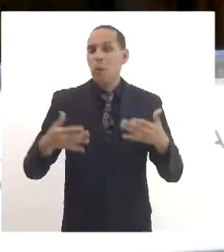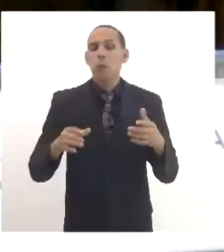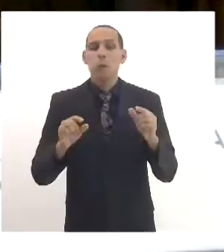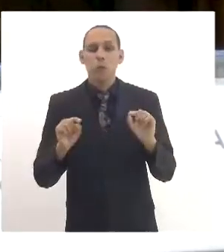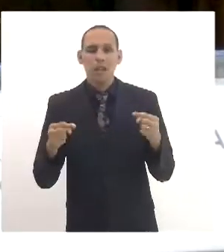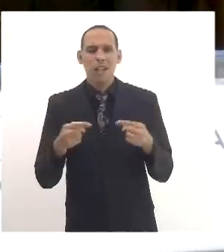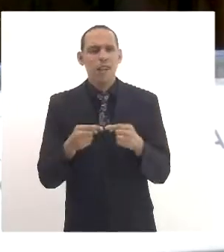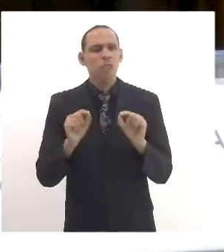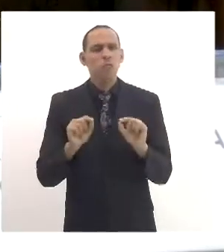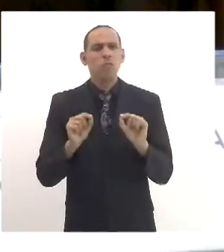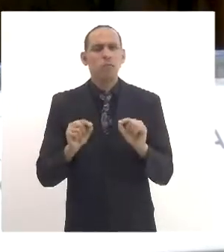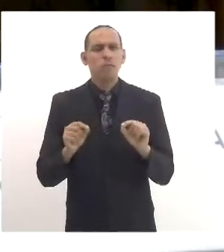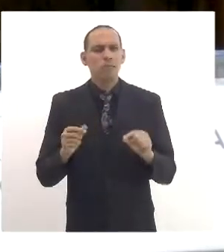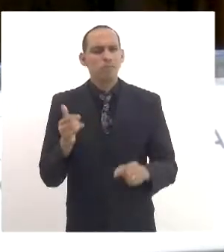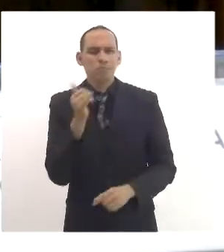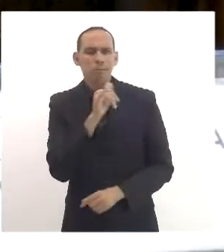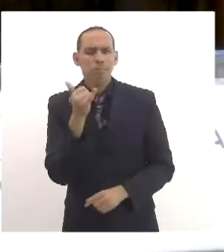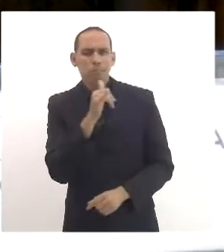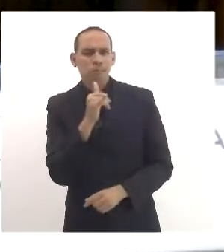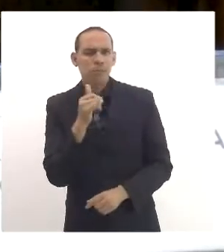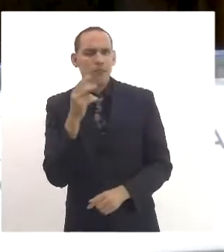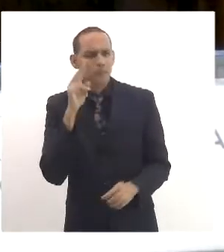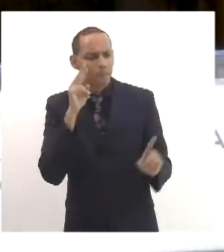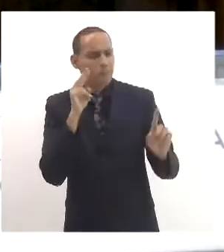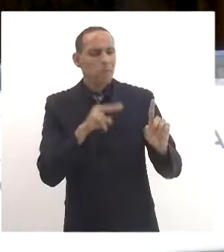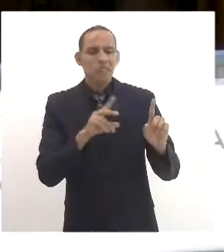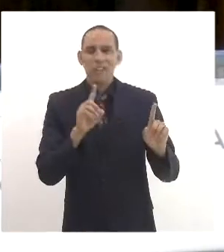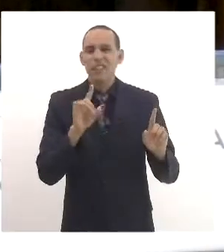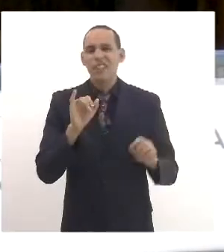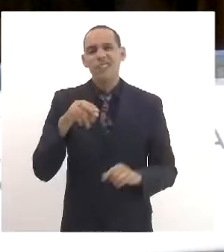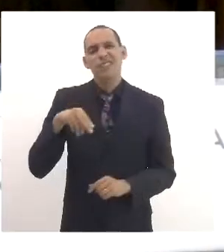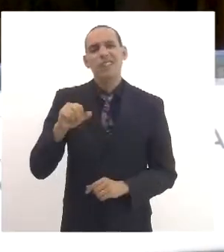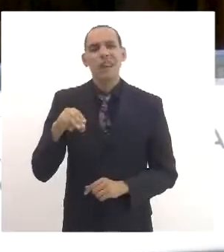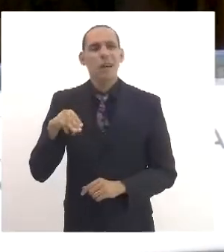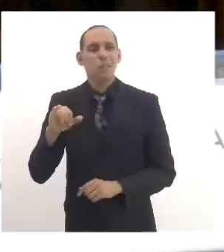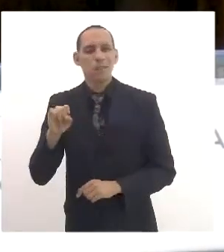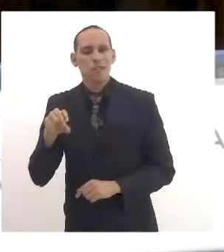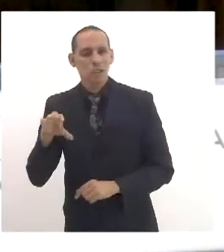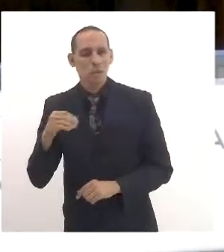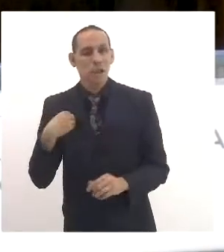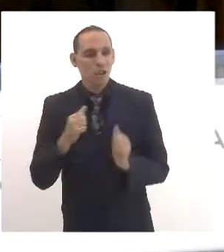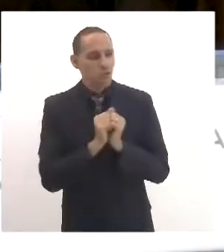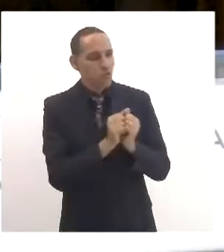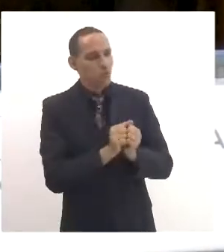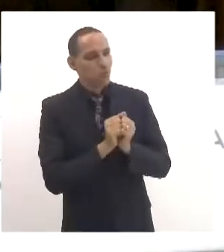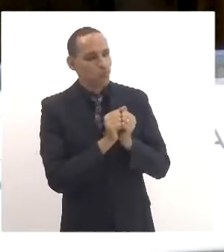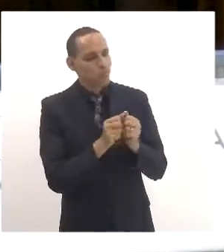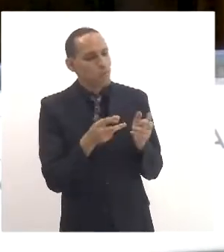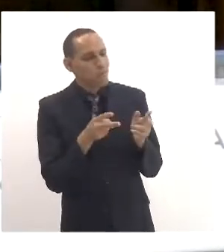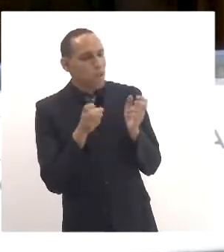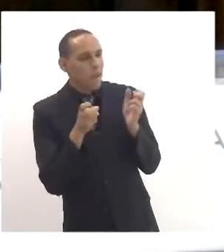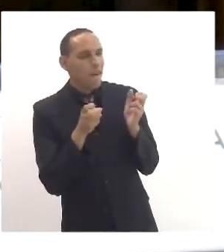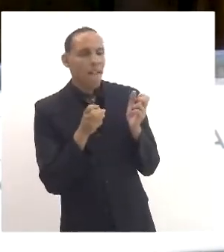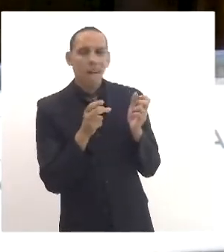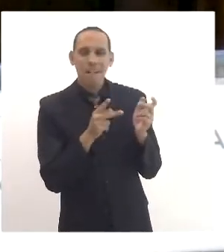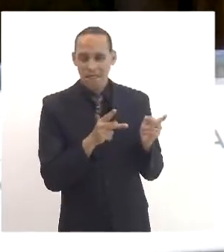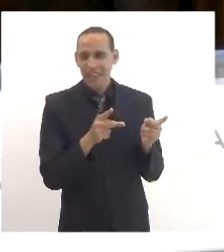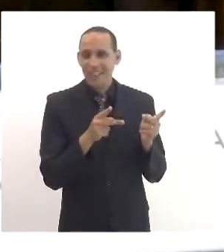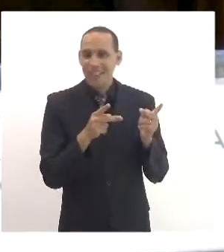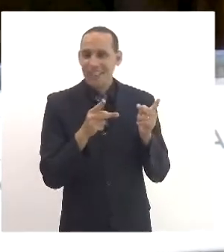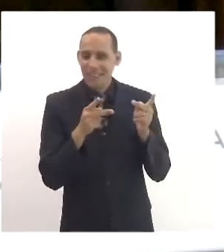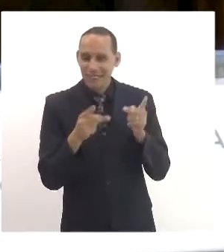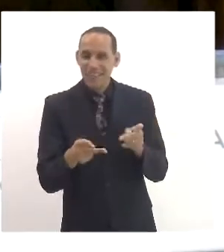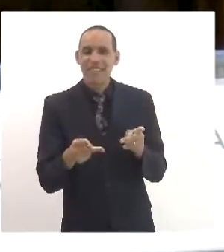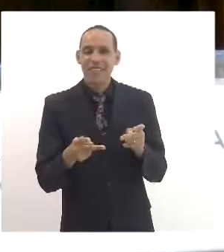respeito também ao dinamismo que pude observar em interação com o professor Manuel Heitor, em recente visita